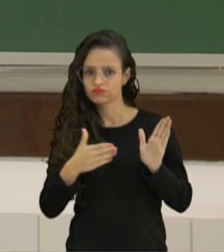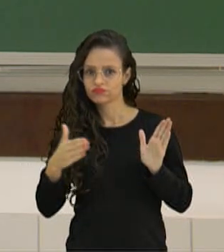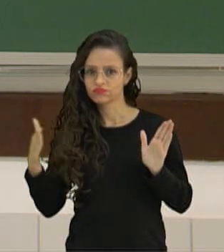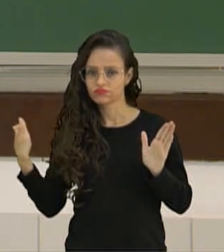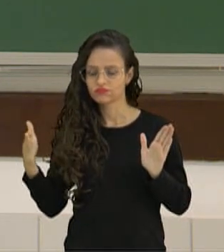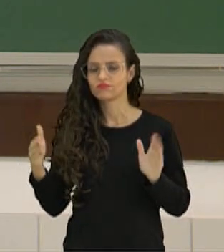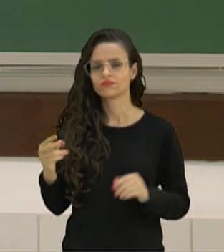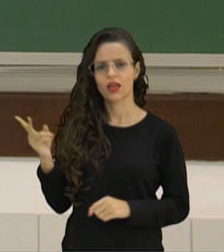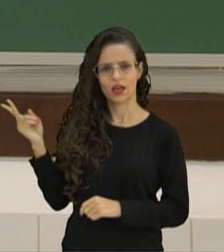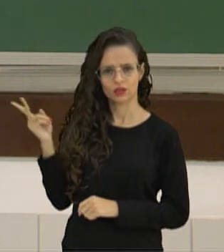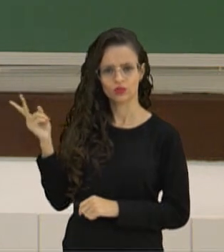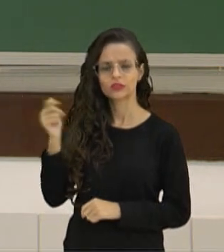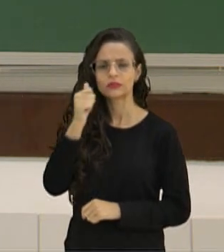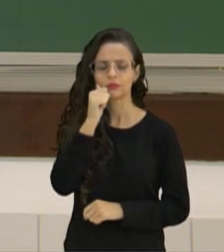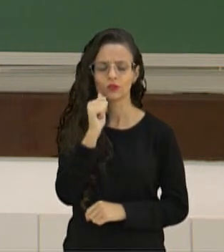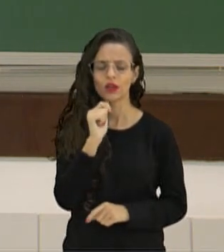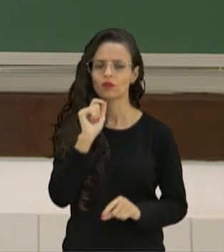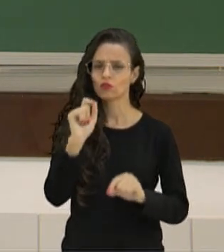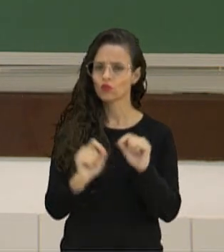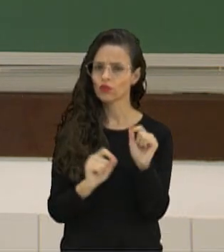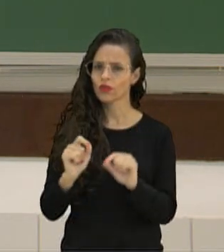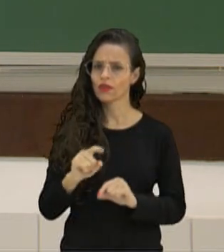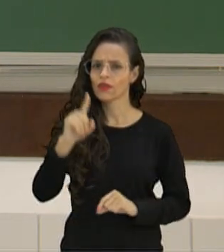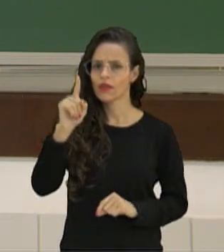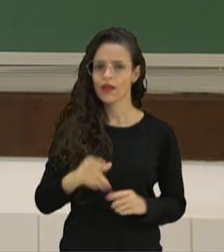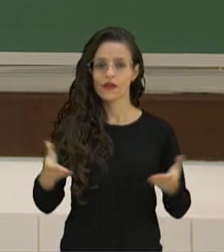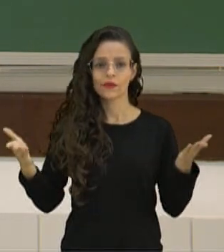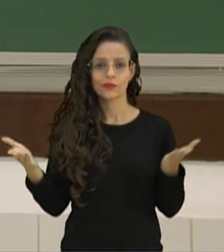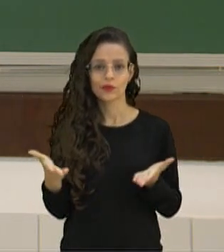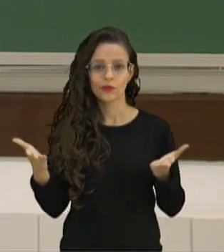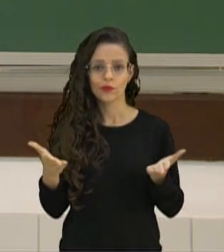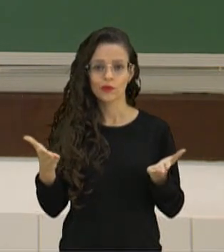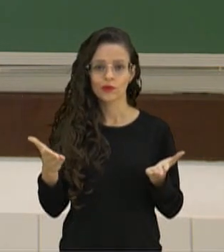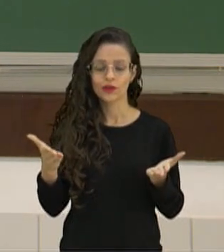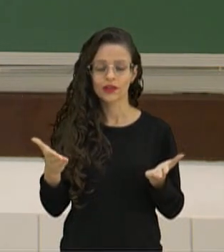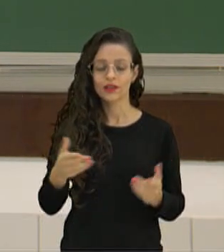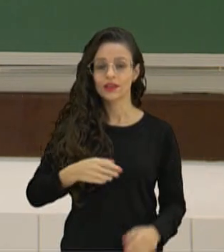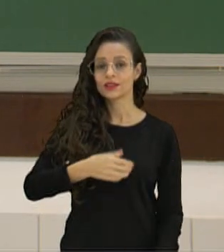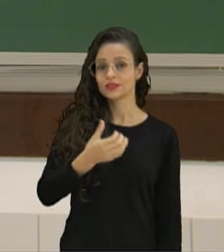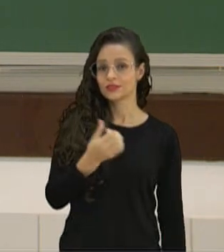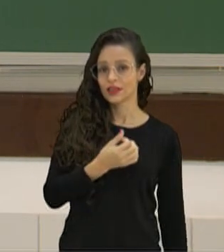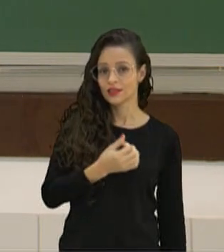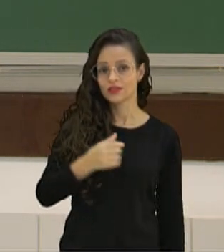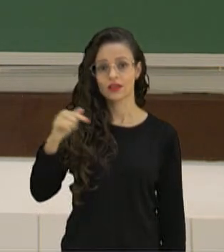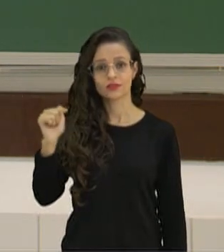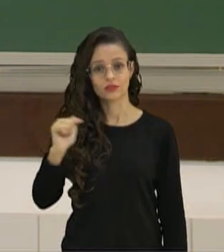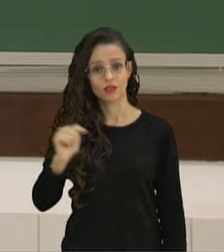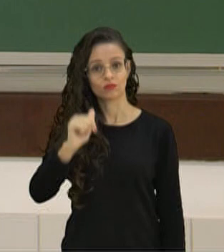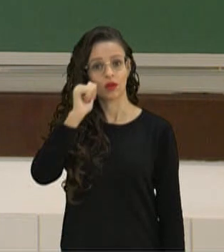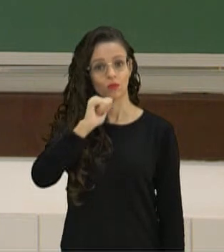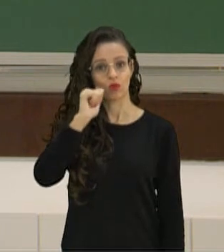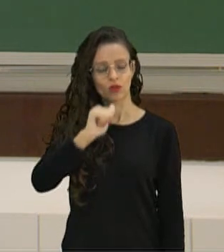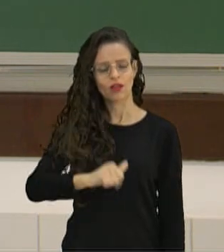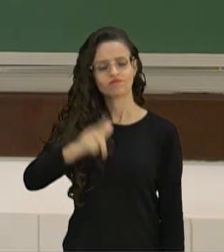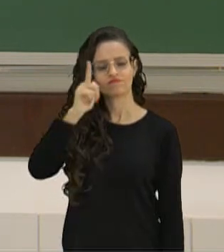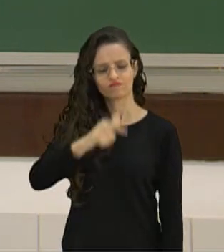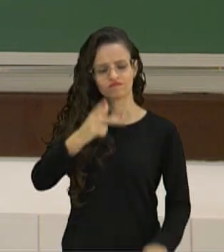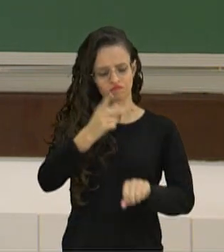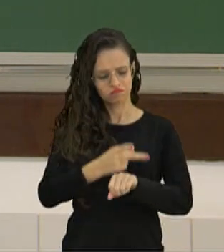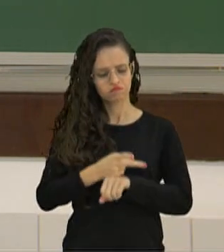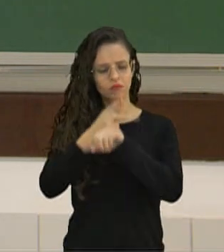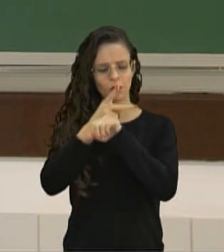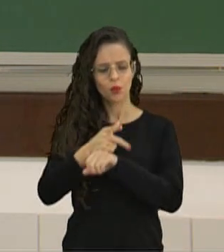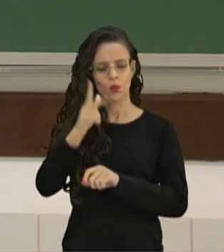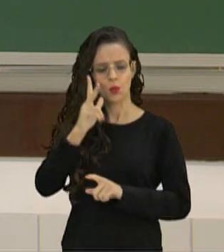tanto uma quanto a outra foram consideradas agora sexta e sétima mulheres a ganhar esse prêmio.